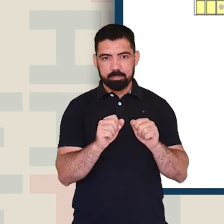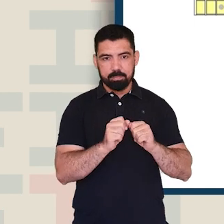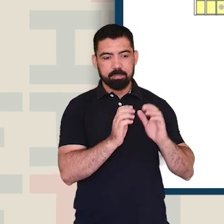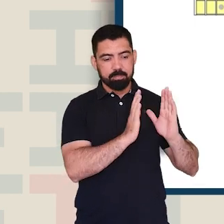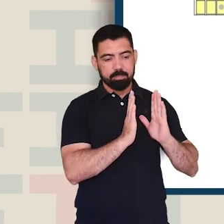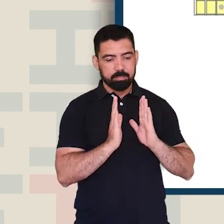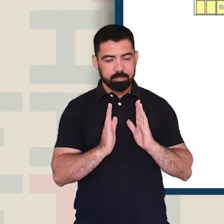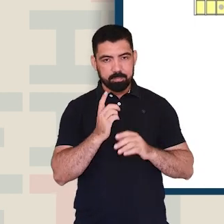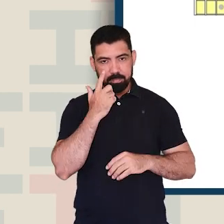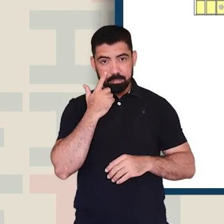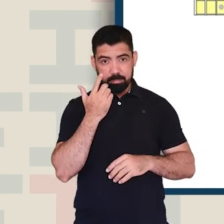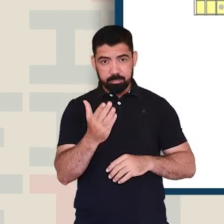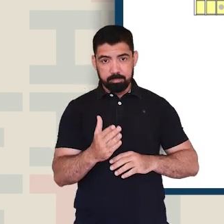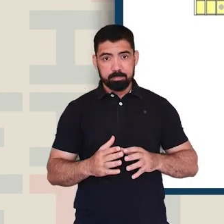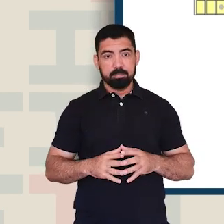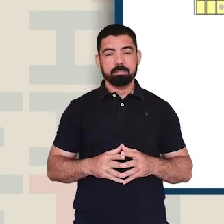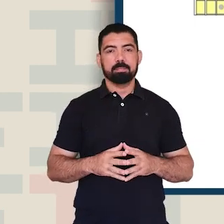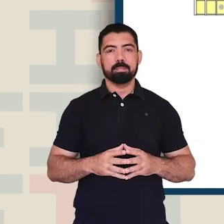ó.